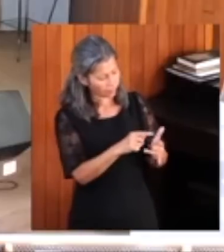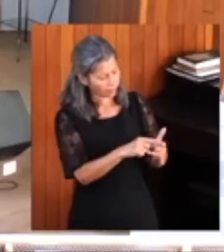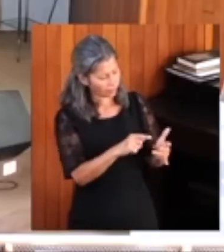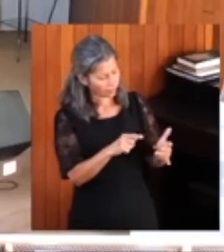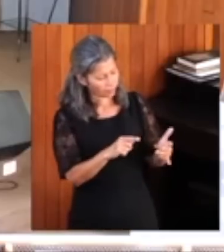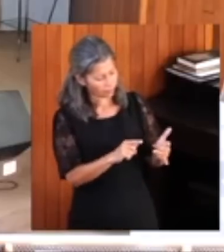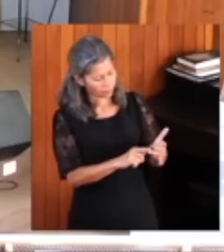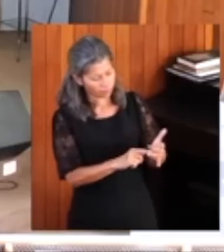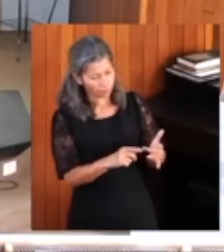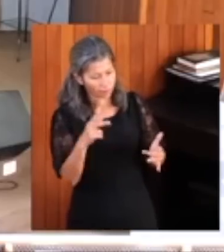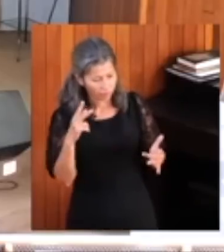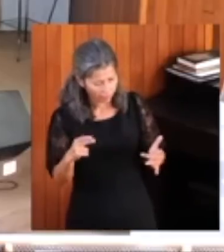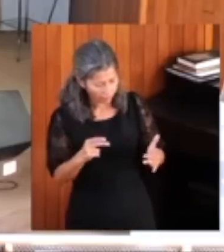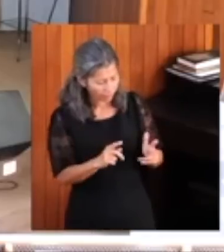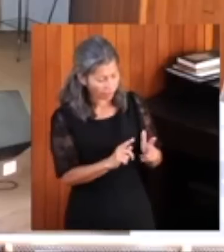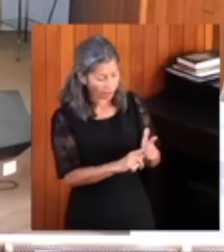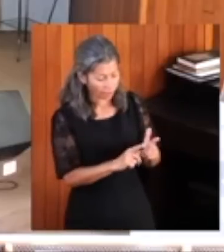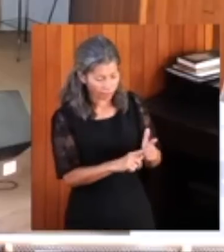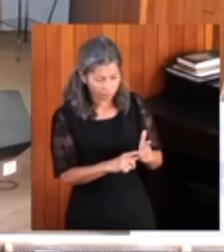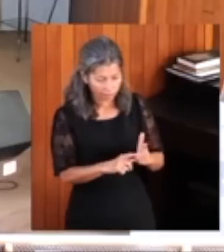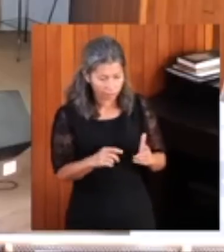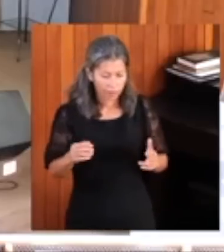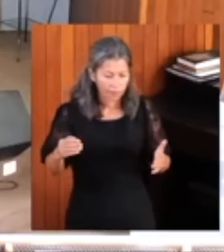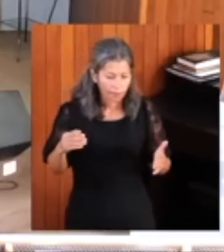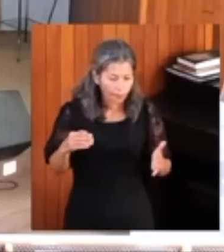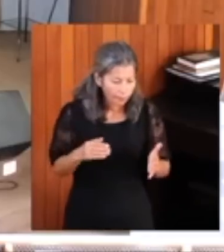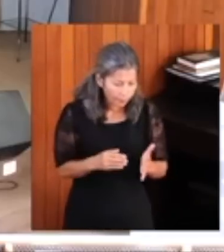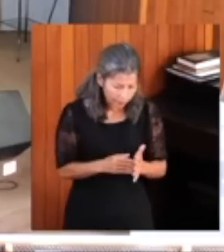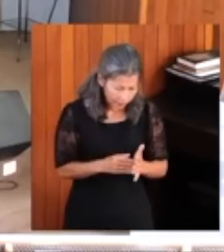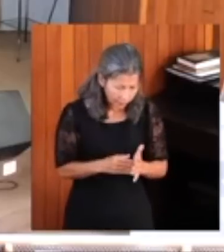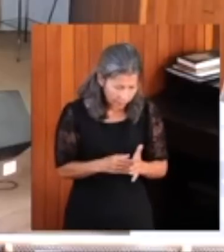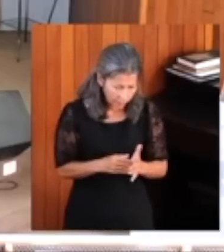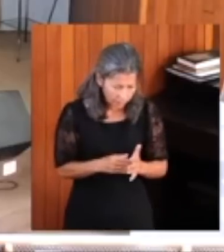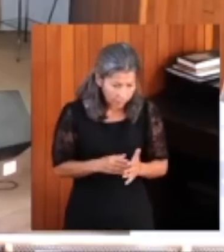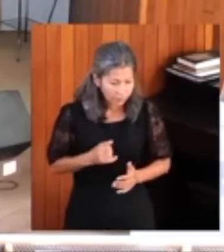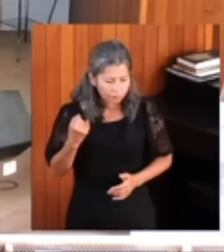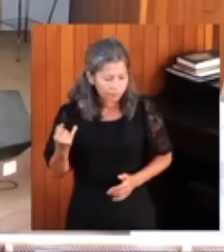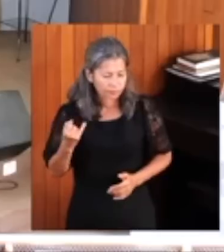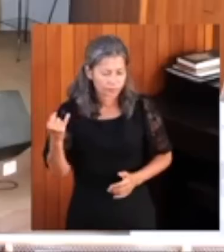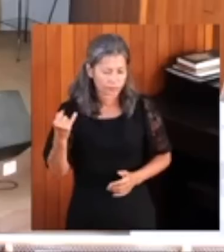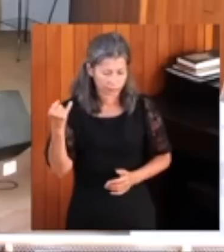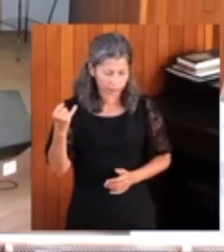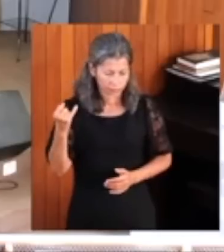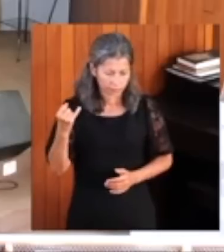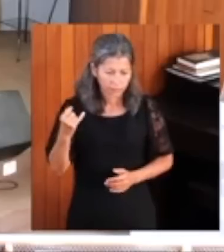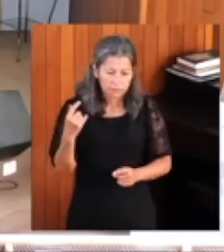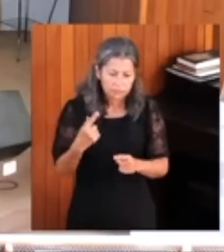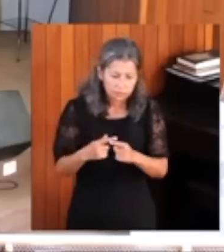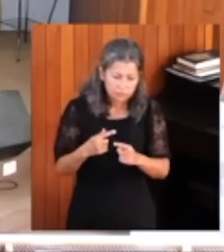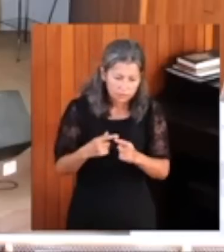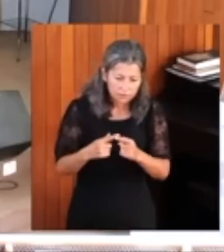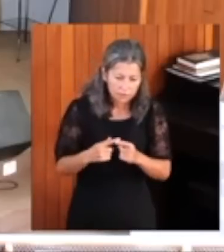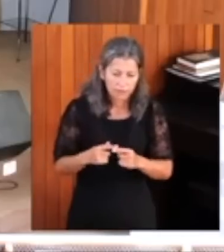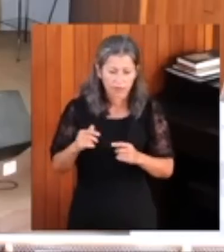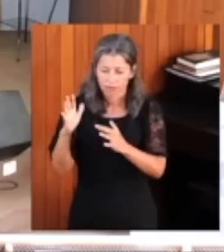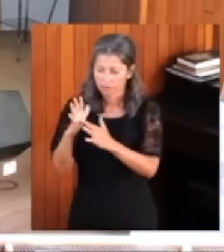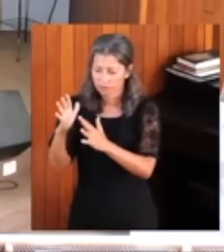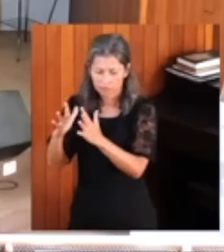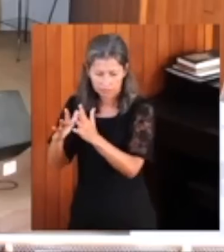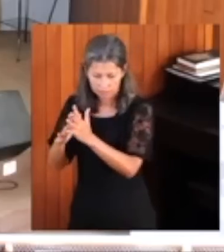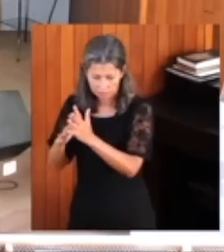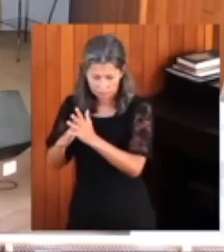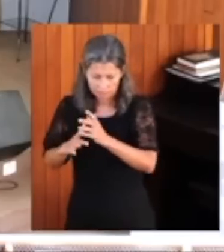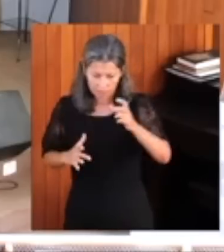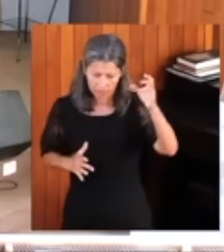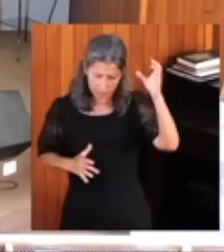está Jesus, o dragão também está ali, e nós vemos então ali a batalha cósmica entre o bem e o mal e a vitória do povo de